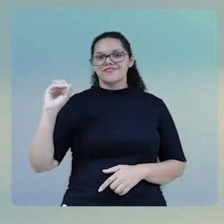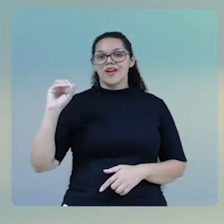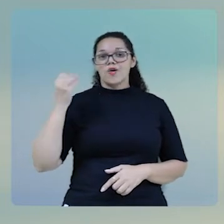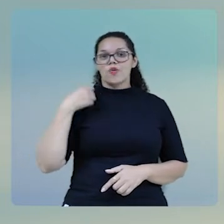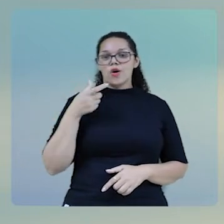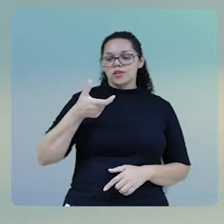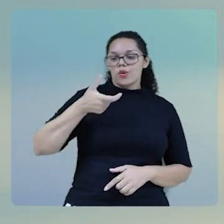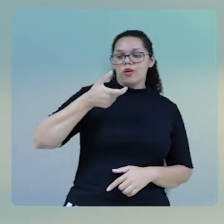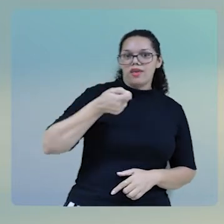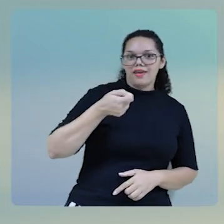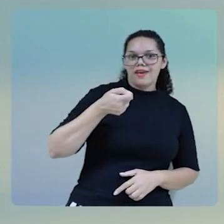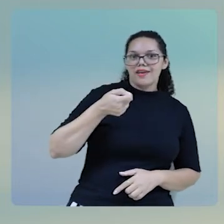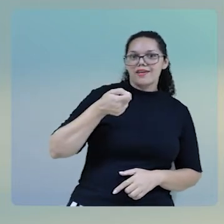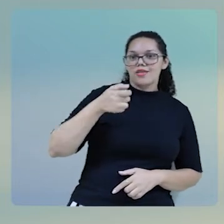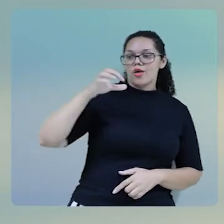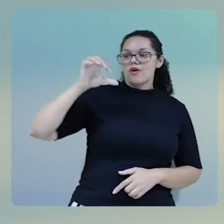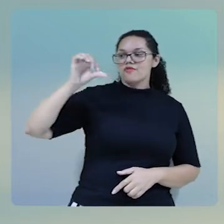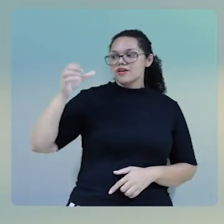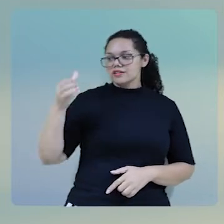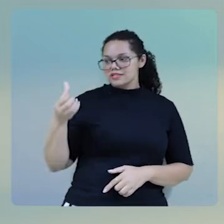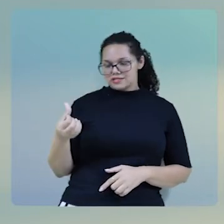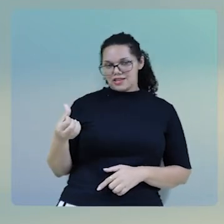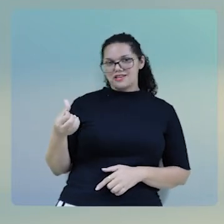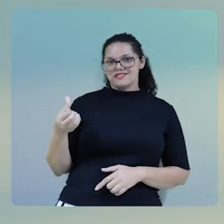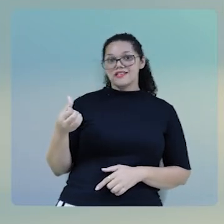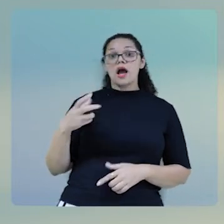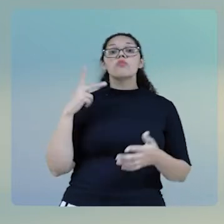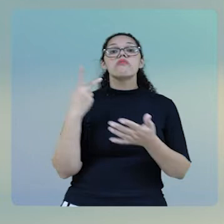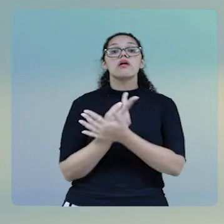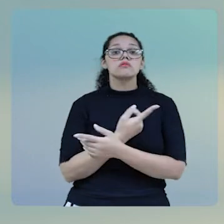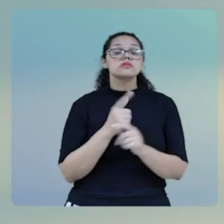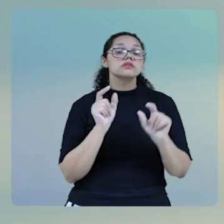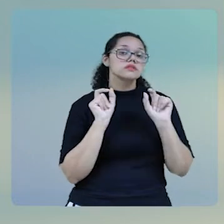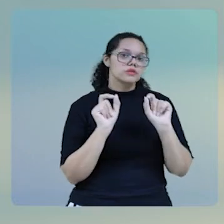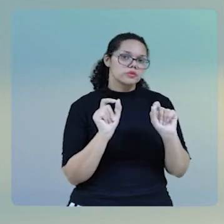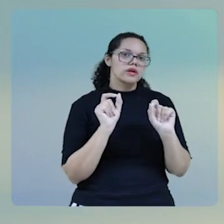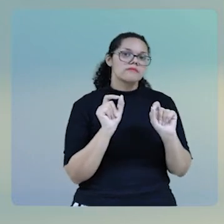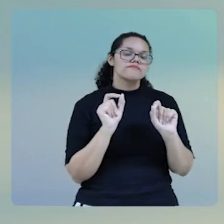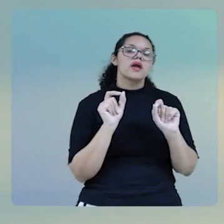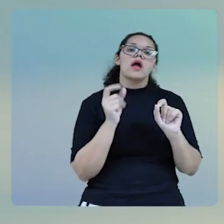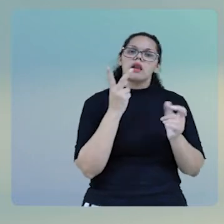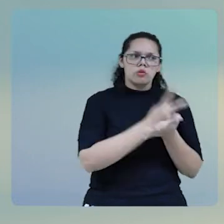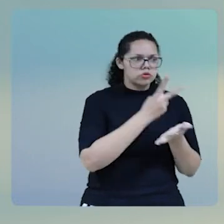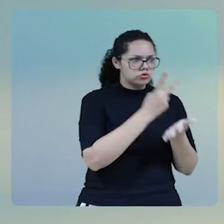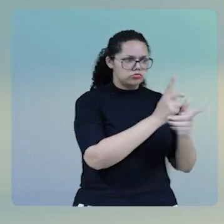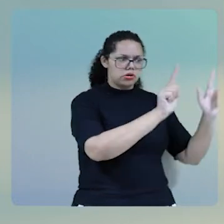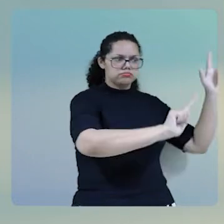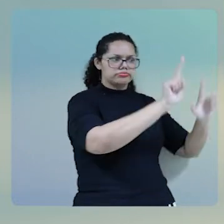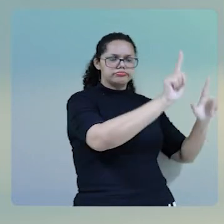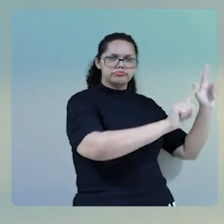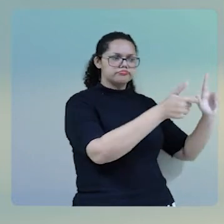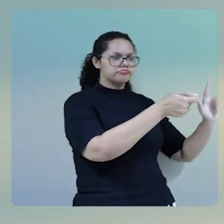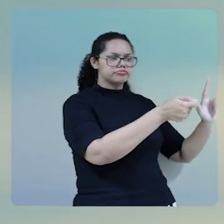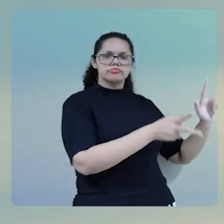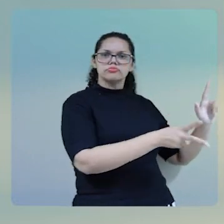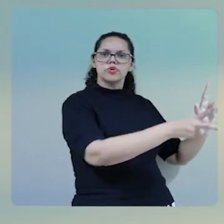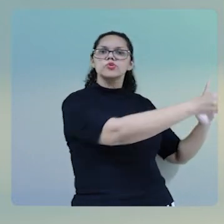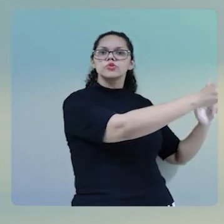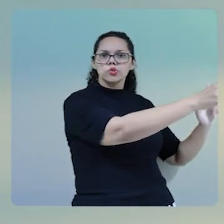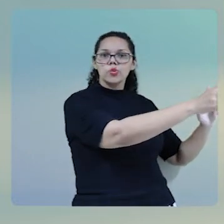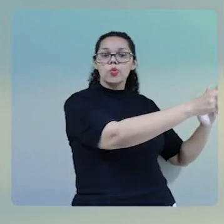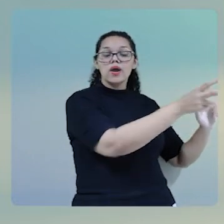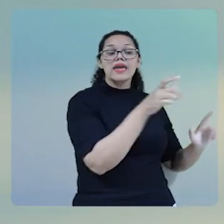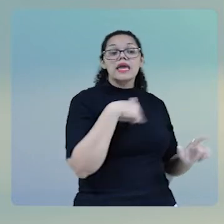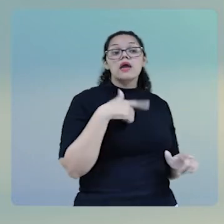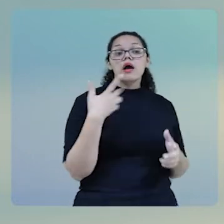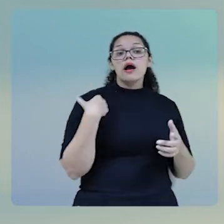para 96. Tá? Então, o que vai acontecer? Então, ela continua funcionando. Ele quer saber na questão